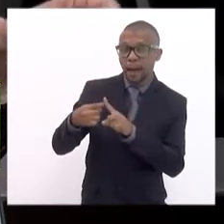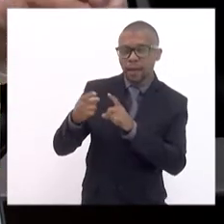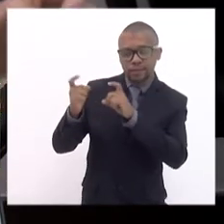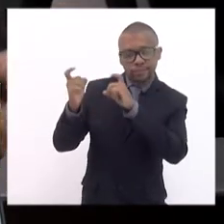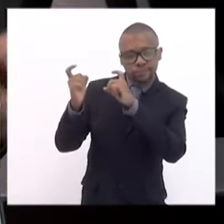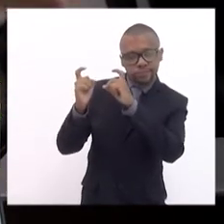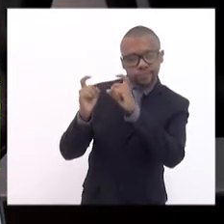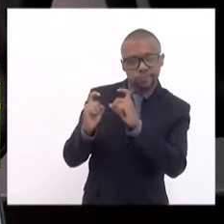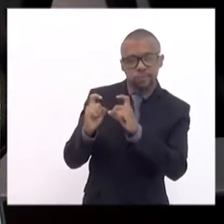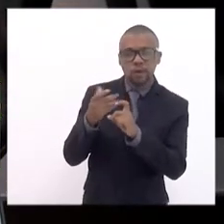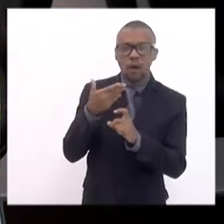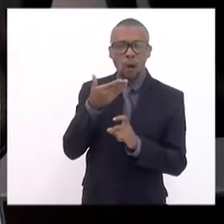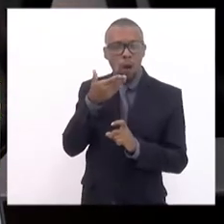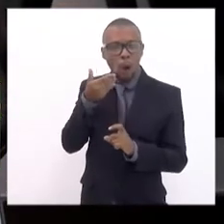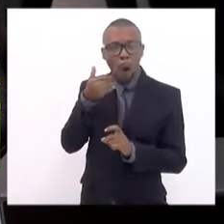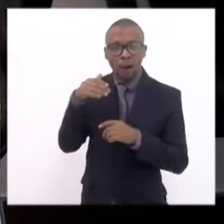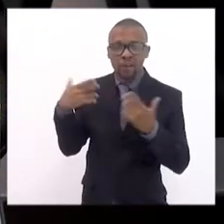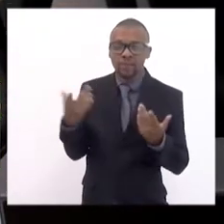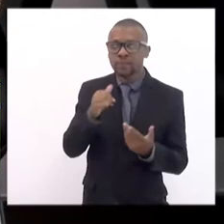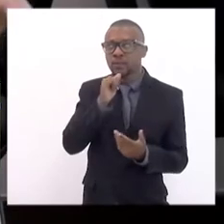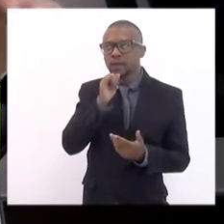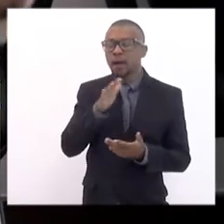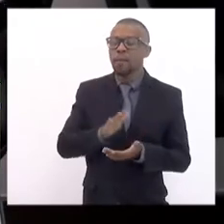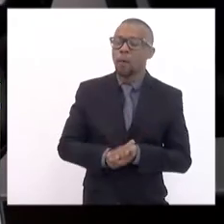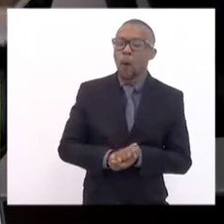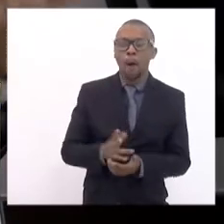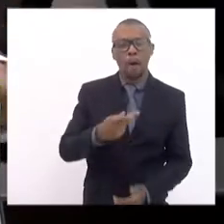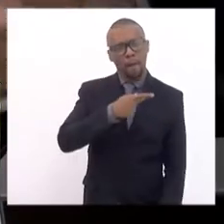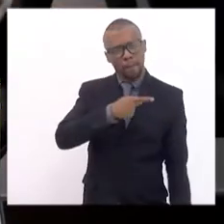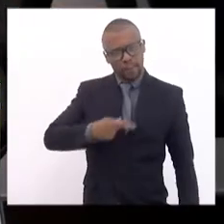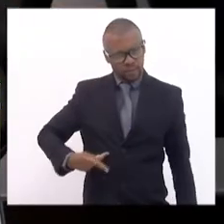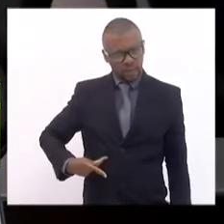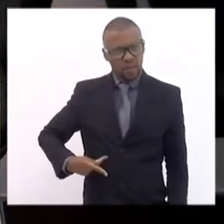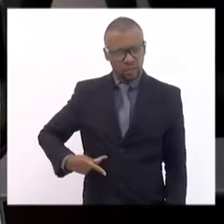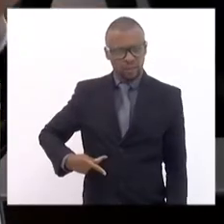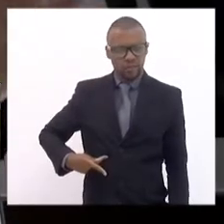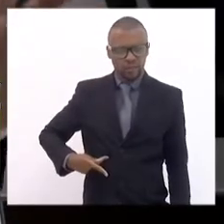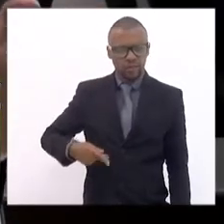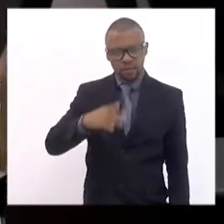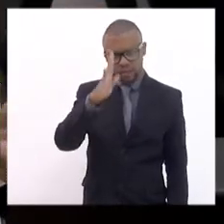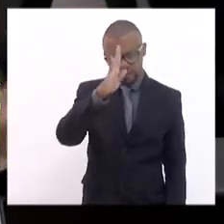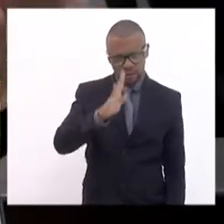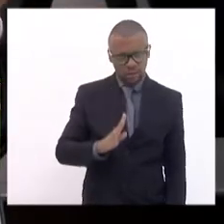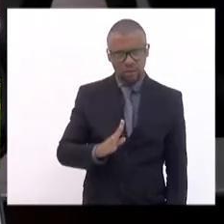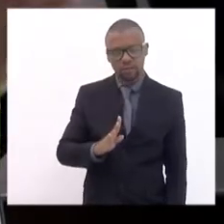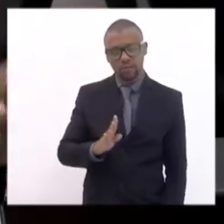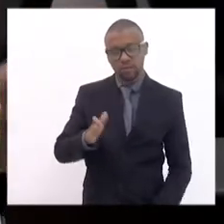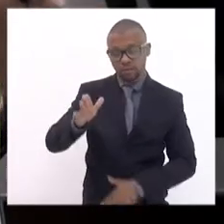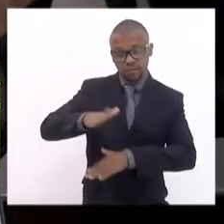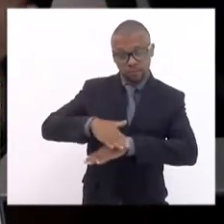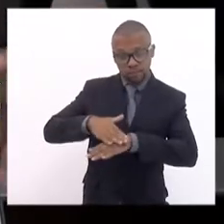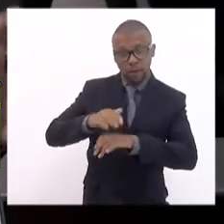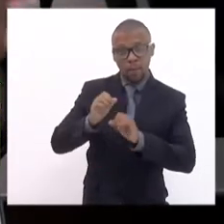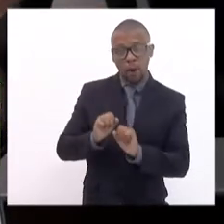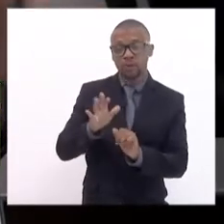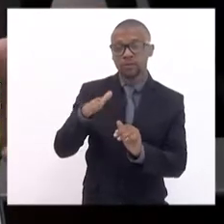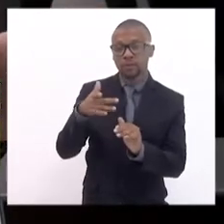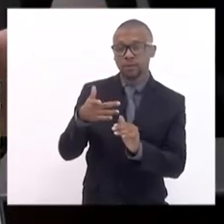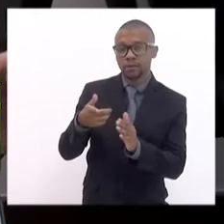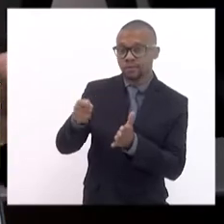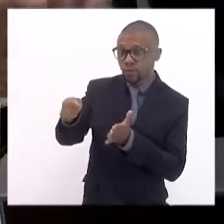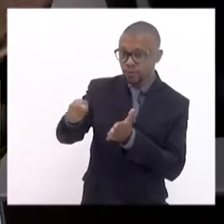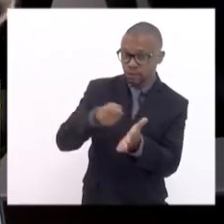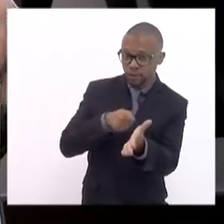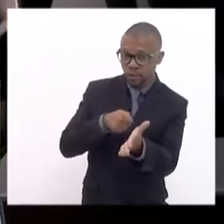né, compete ao presidente da República, no caso, né, sancionar, vetar e fazer publicar as